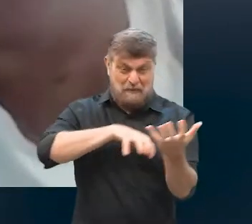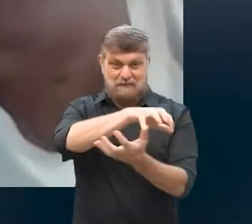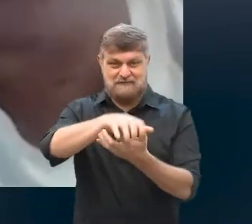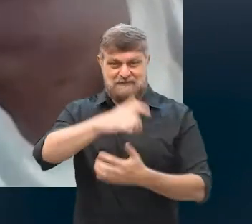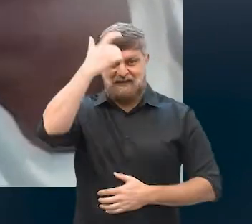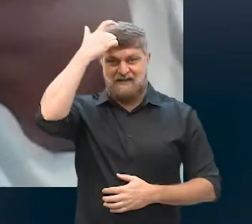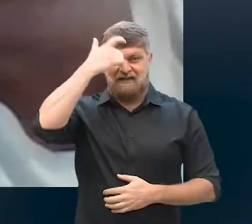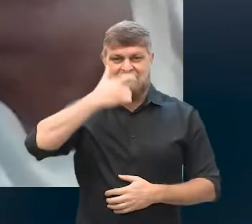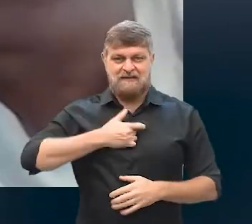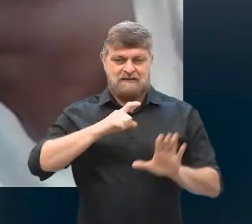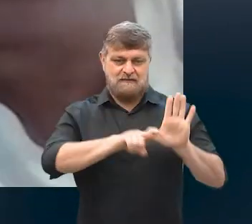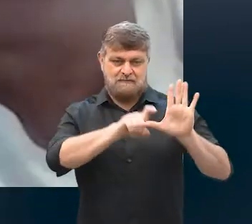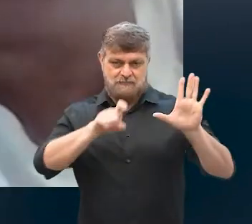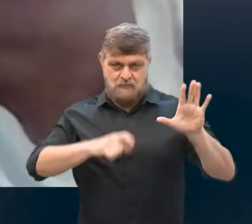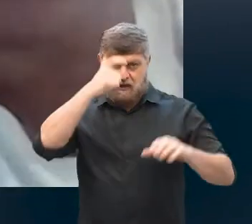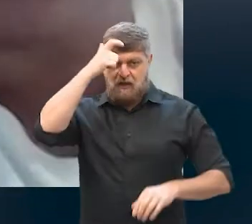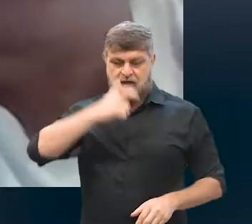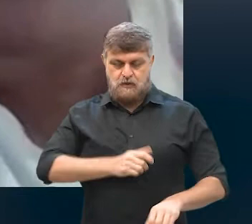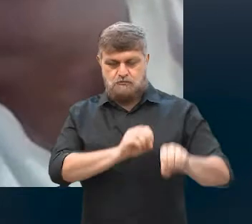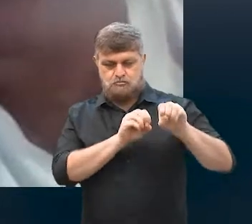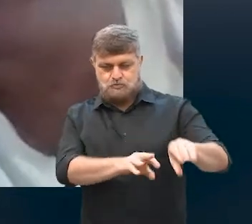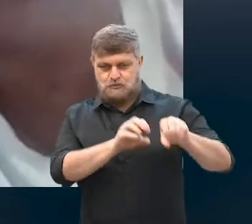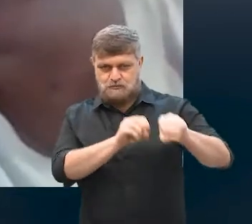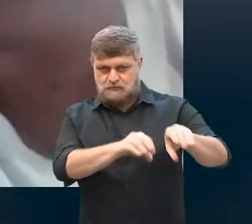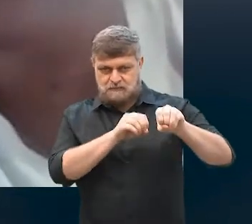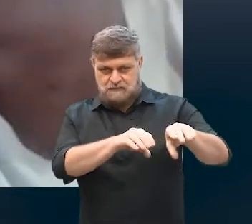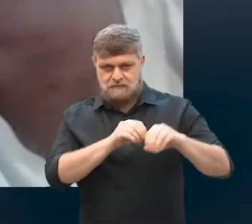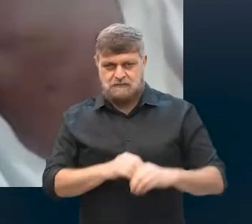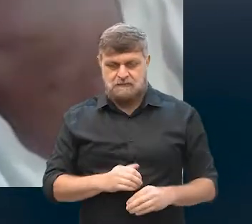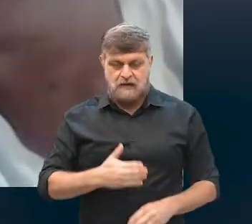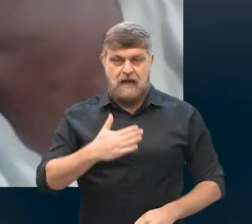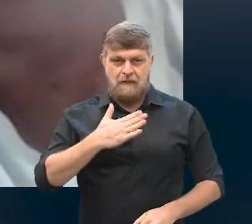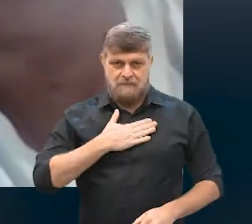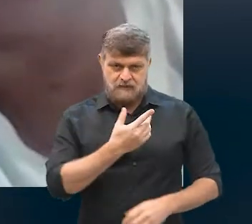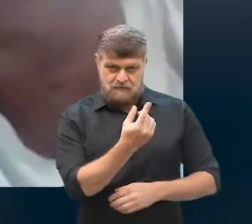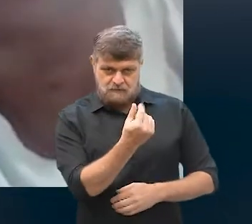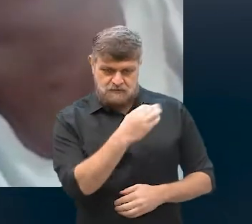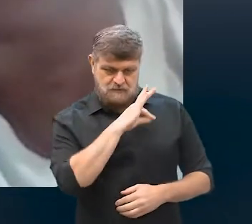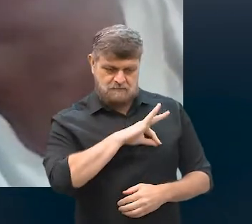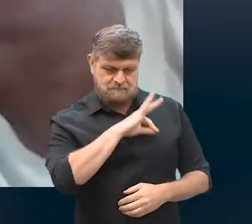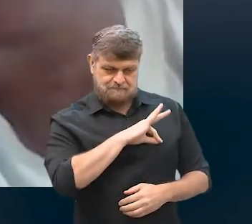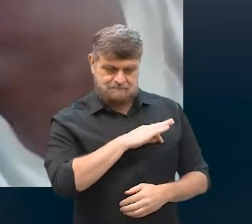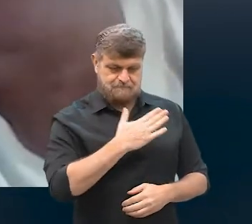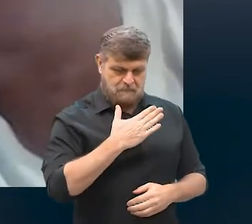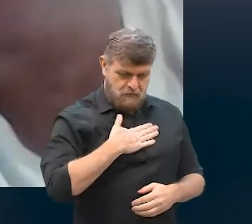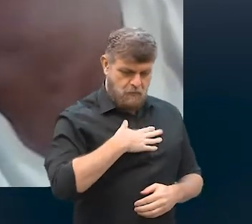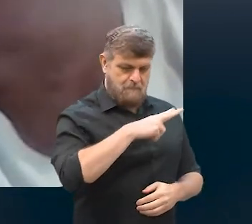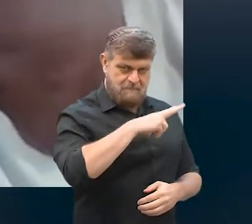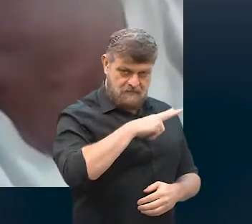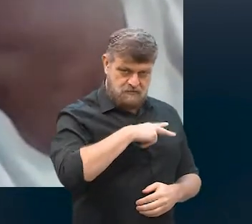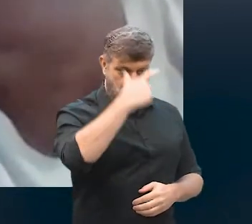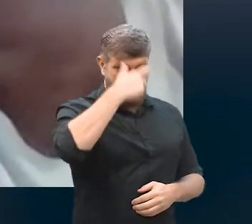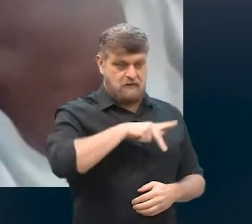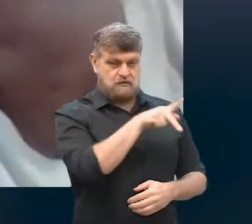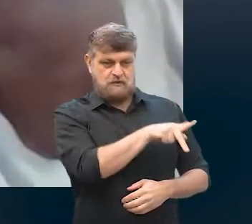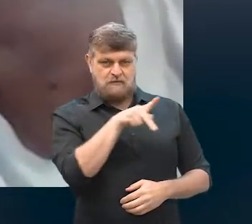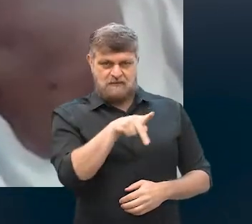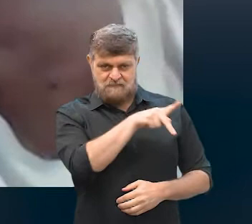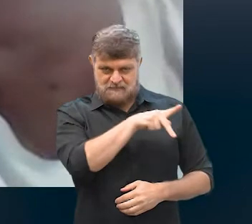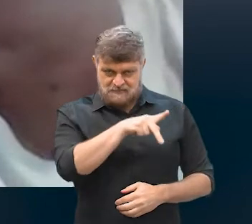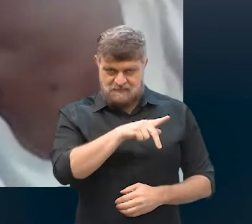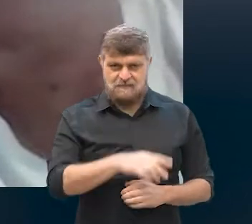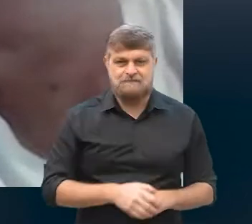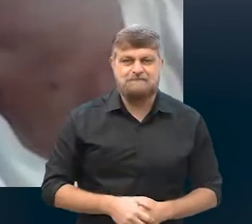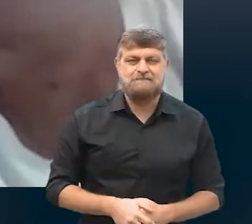Eu sou autônoma, então eu dou aulas, então tudo que é das minhas aulas entra na minha conta. Eu tenho o meu CNPJ